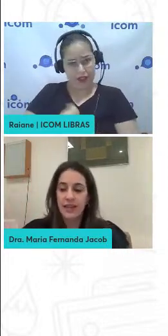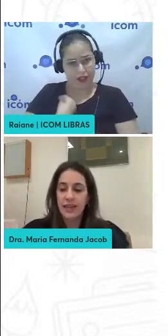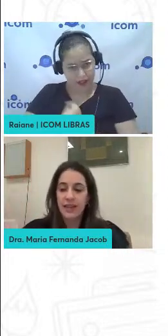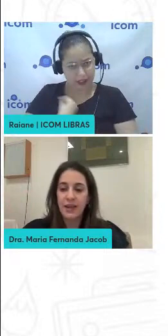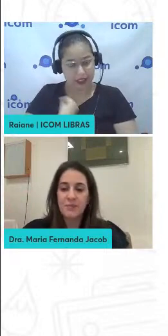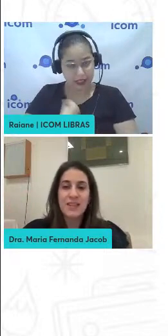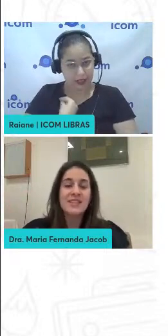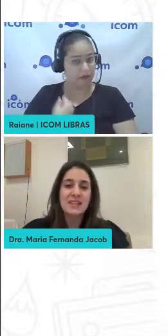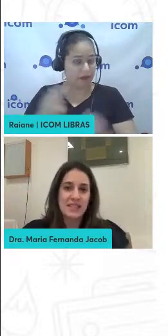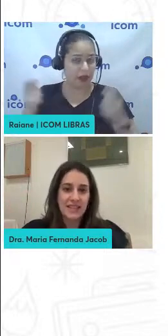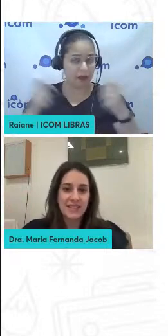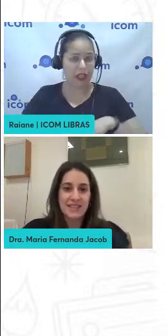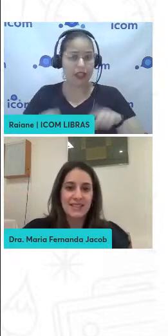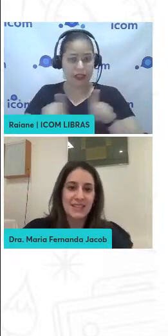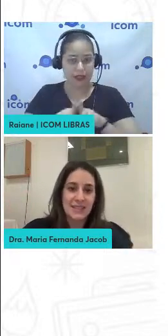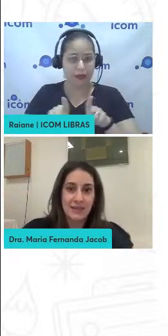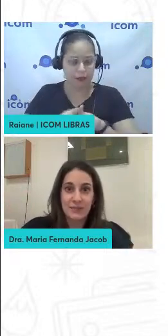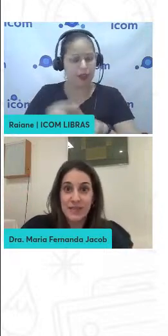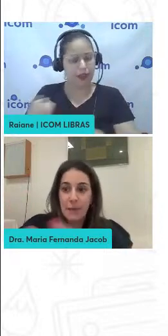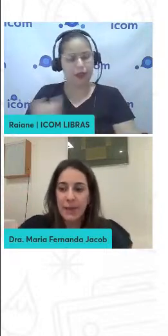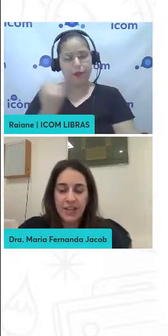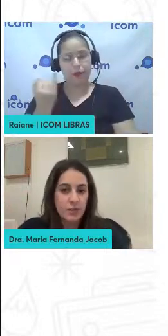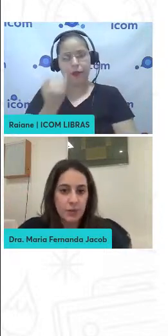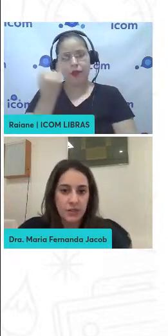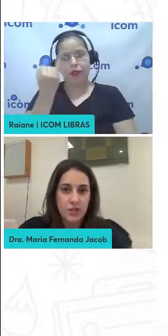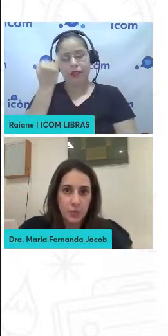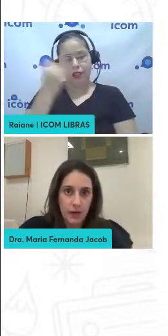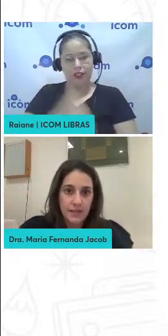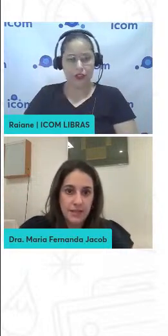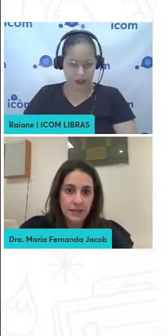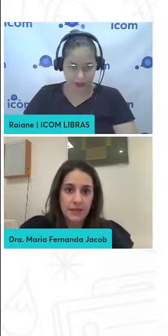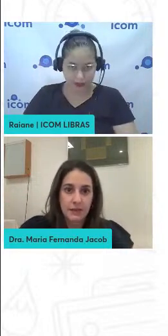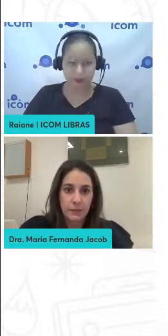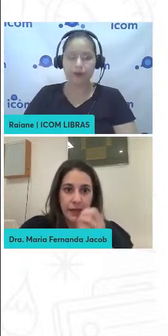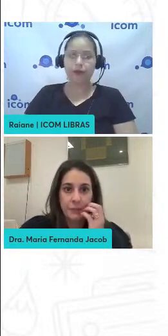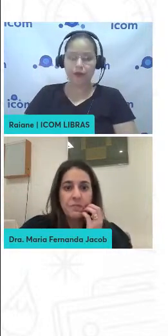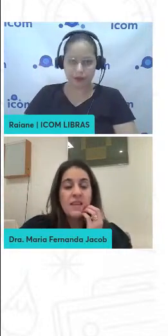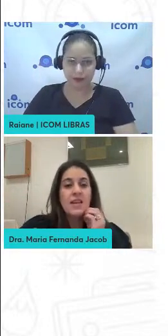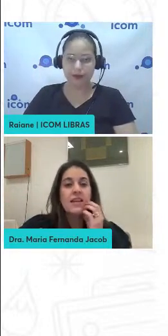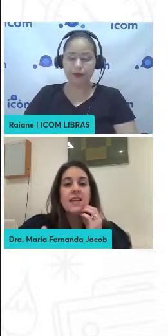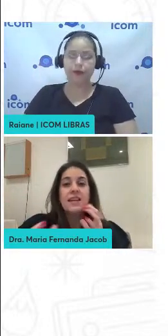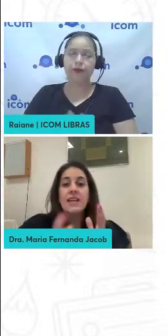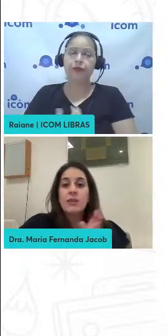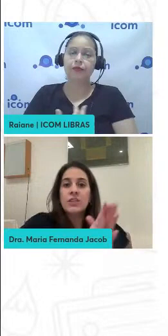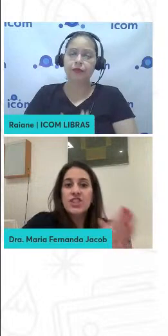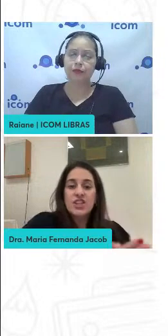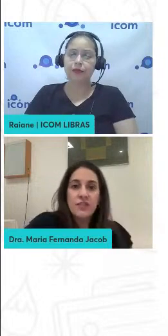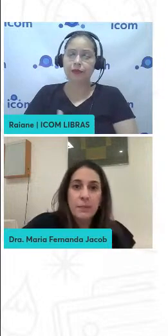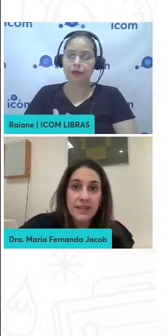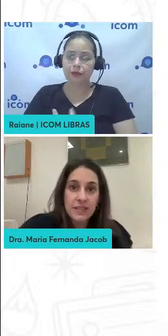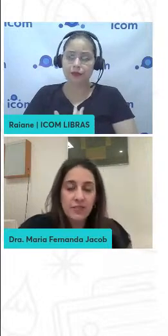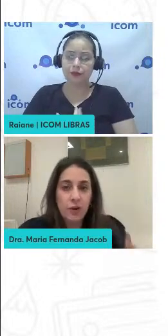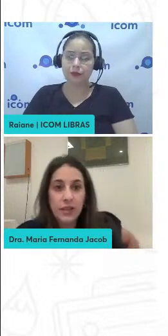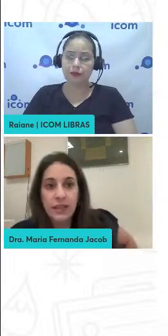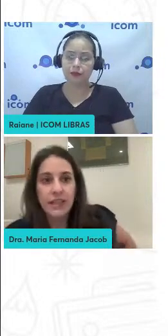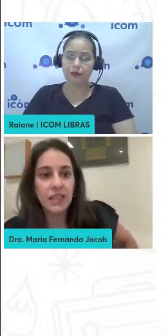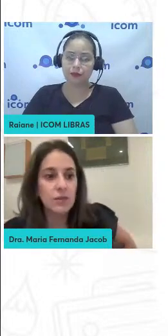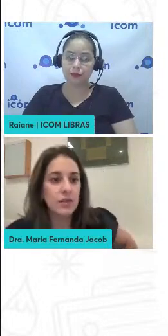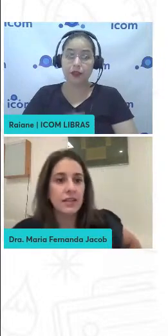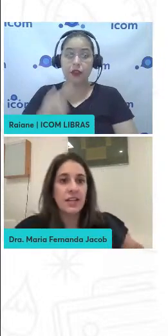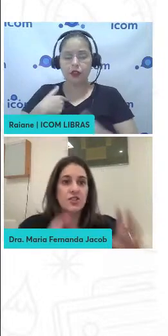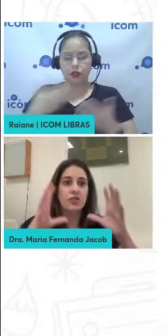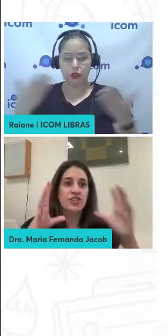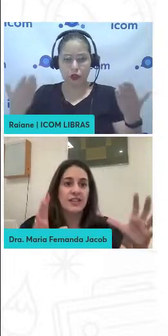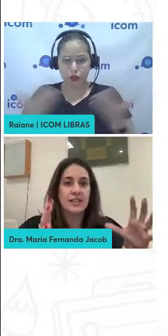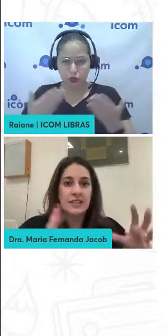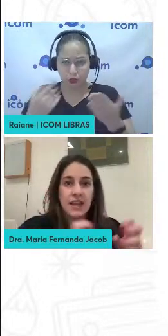vamos esquecer dessa parte importante que o Pilates entra também. E aí, quando a gente vai para esse enfoque clínico,